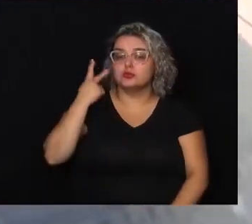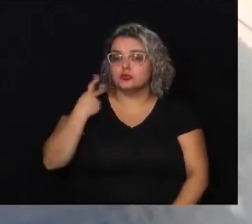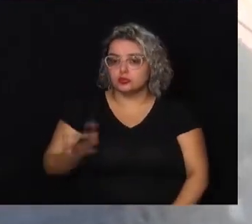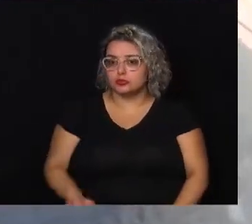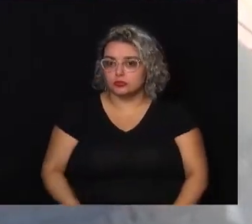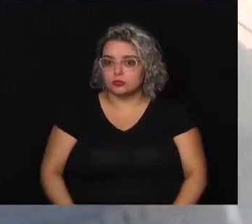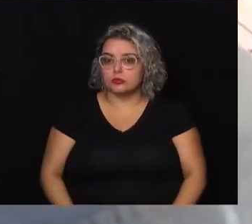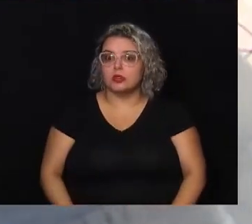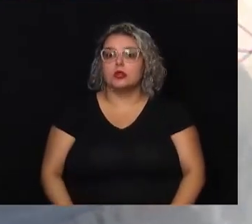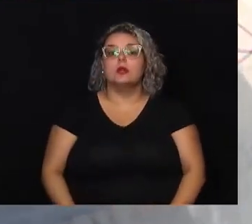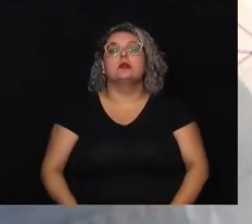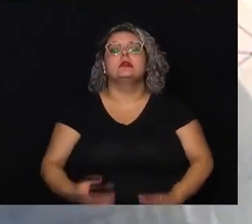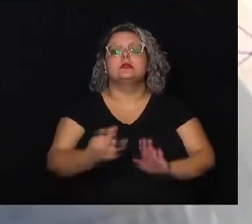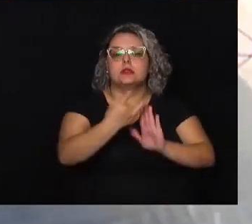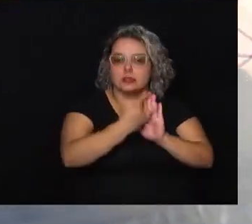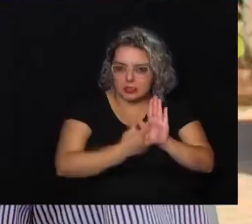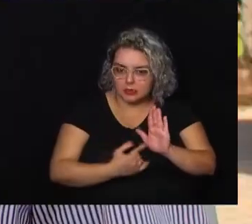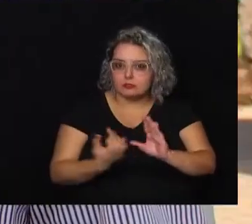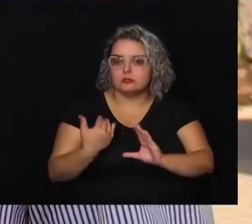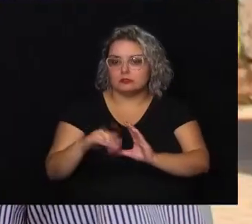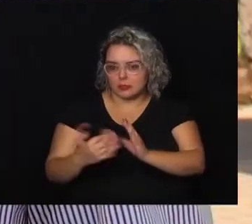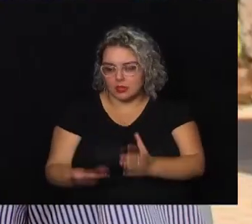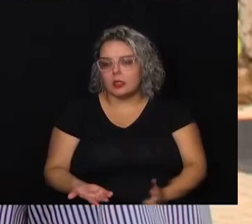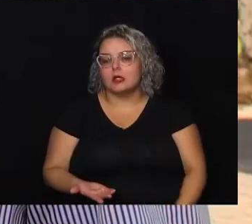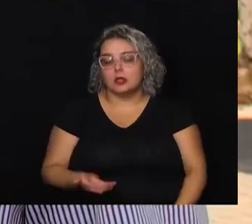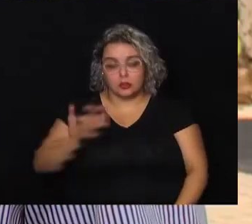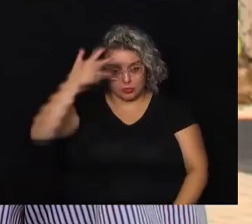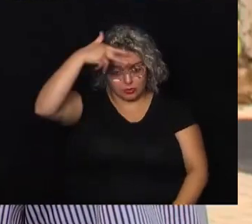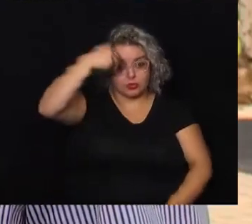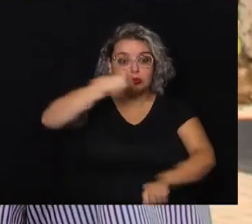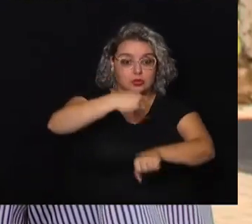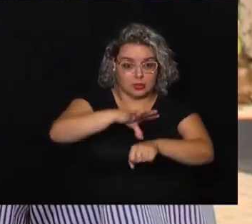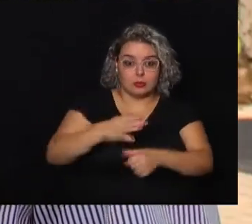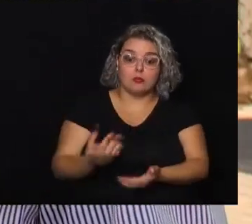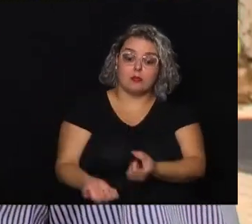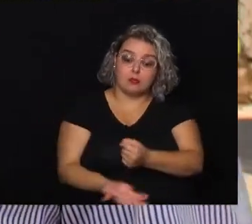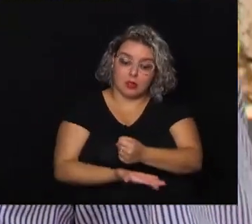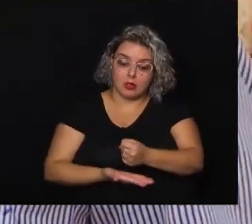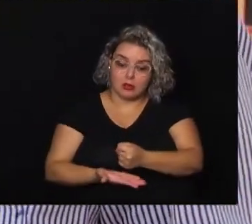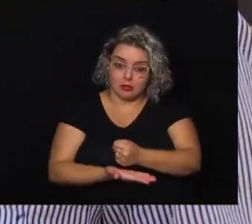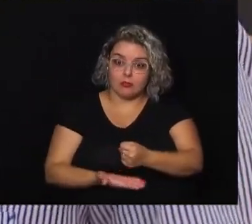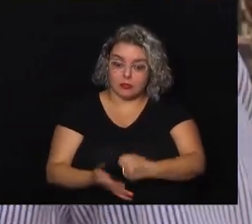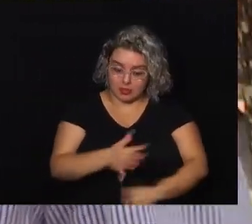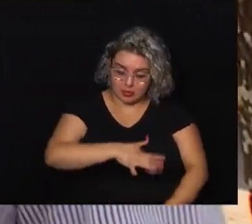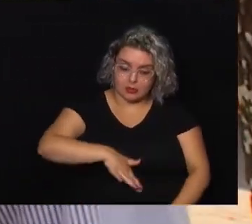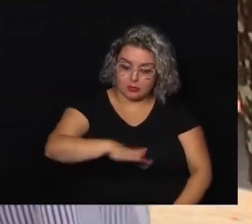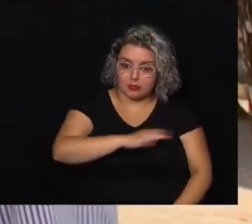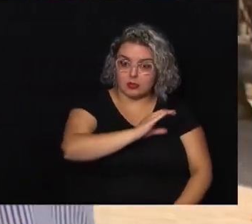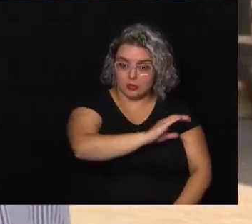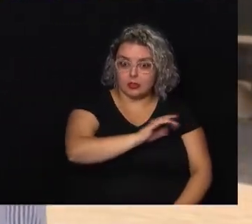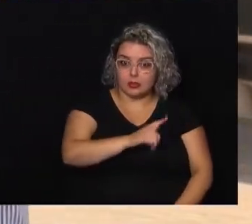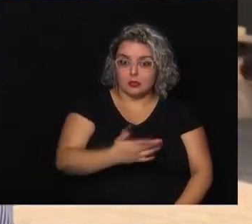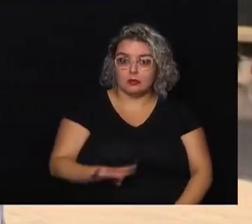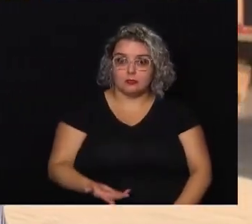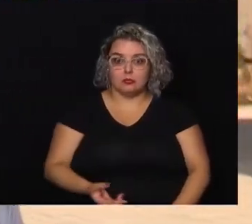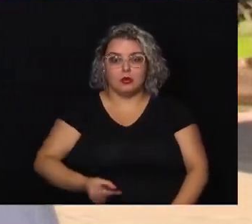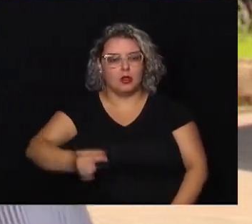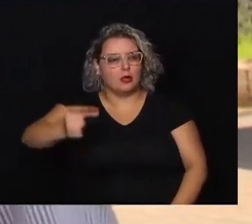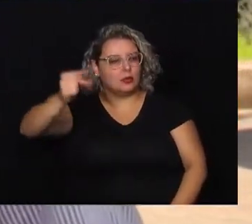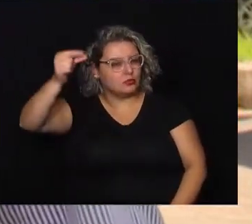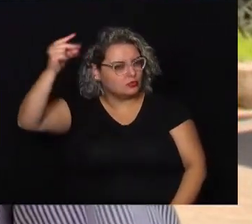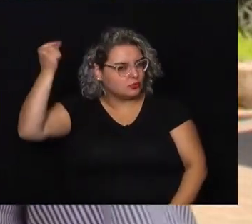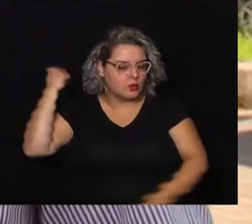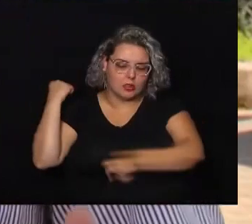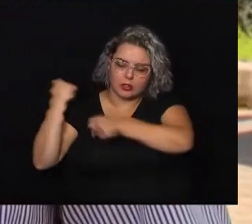vereador Rodrigo da Farmadic, inclusive, tem indicação de uma base também para a região do Campo Grande. Há muitos anos já que eu